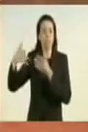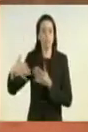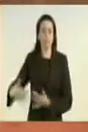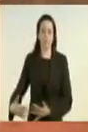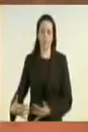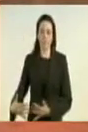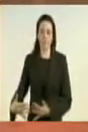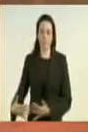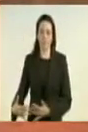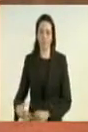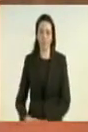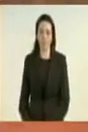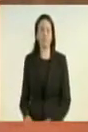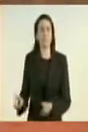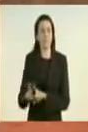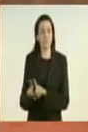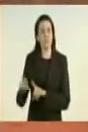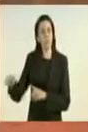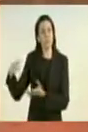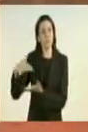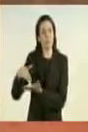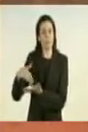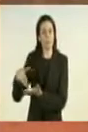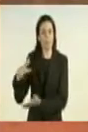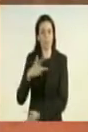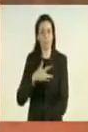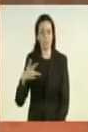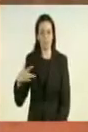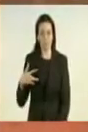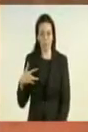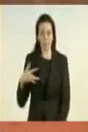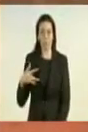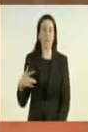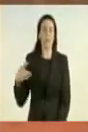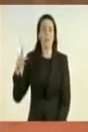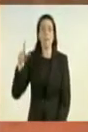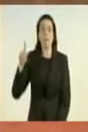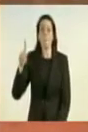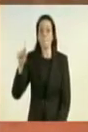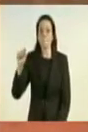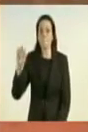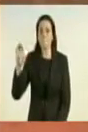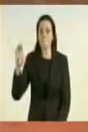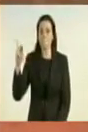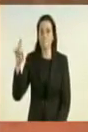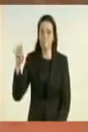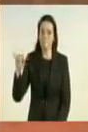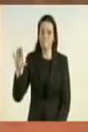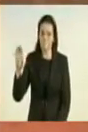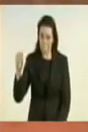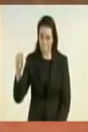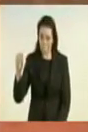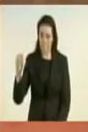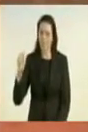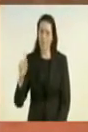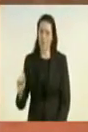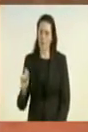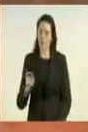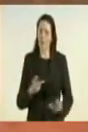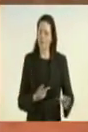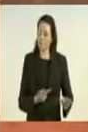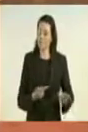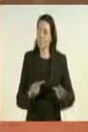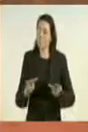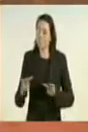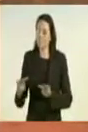maneira solidária que o secretário de Saúde, Dr. Marcos Pacheco, esteve nesta casa, convidado e não convocado, e